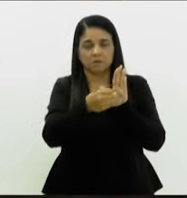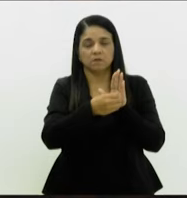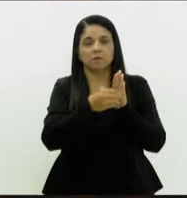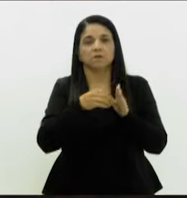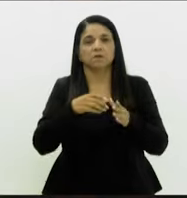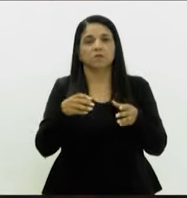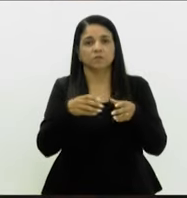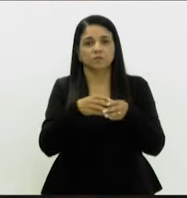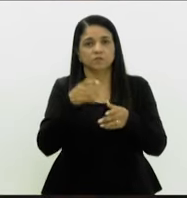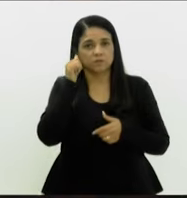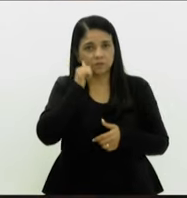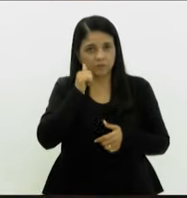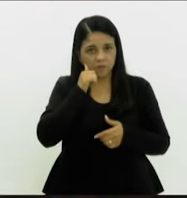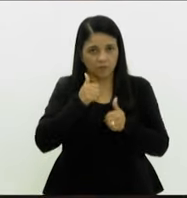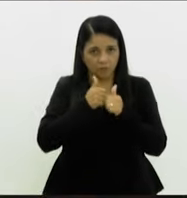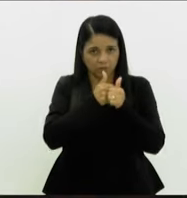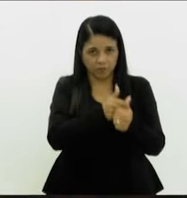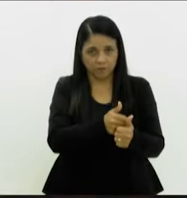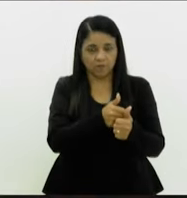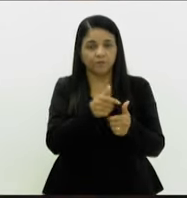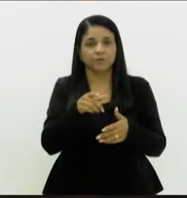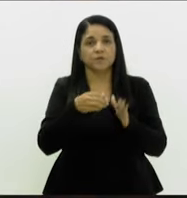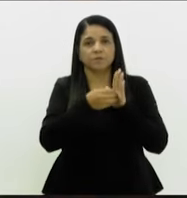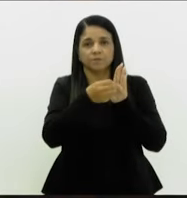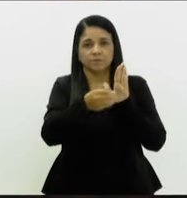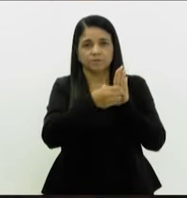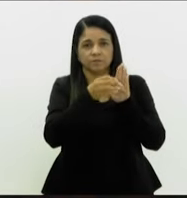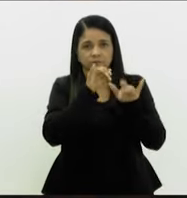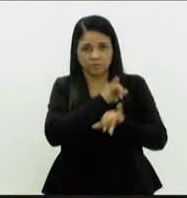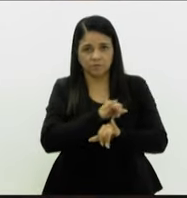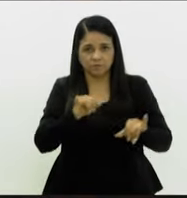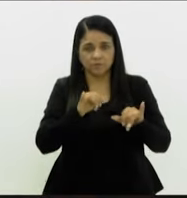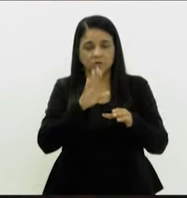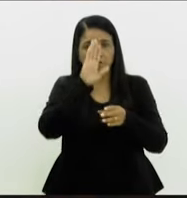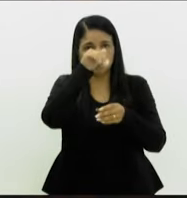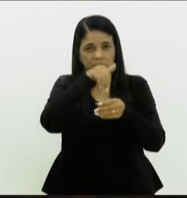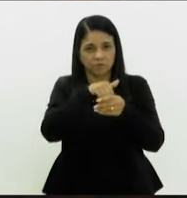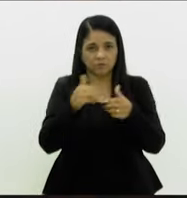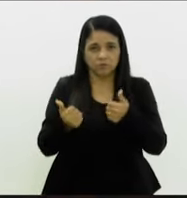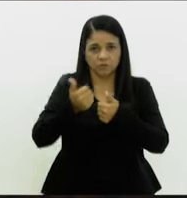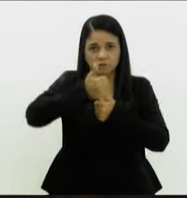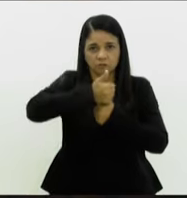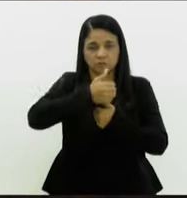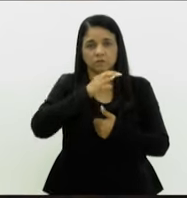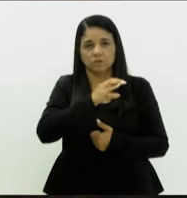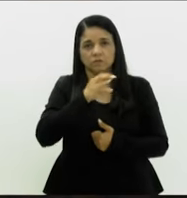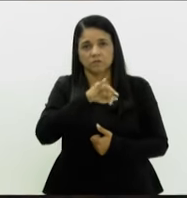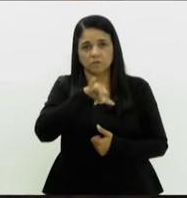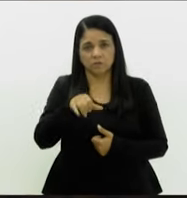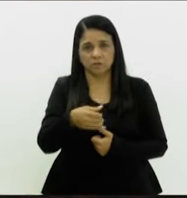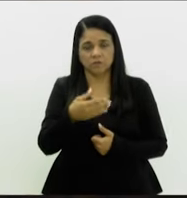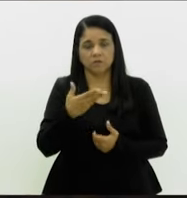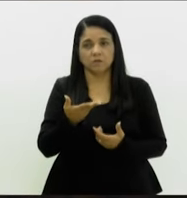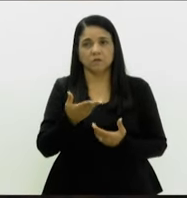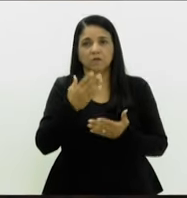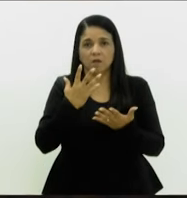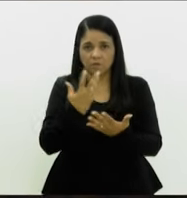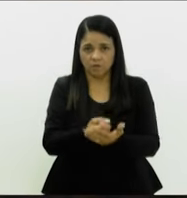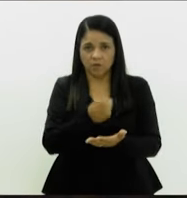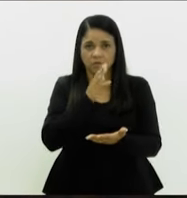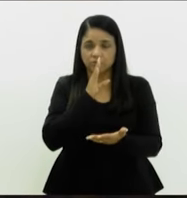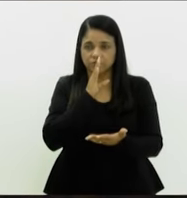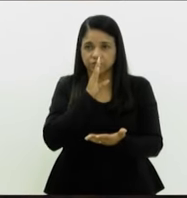Com os pareceres emitidos, em votação, o substitutivo da CCJ. Os senhores que